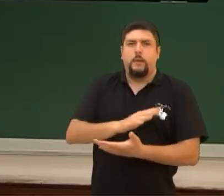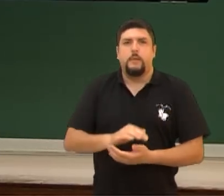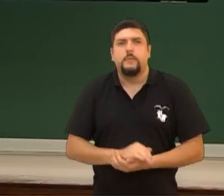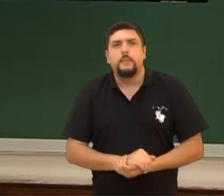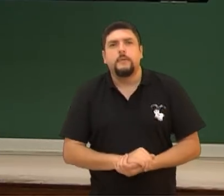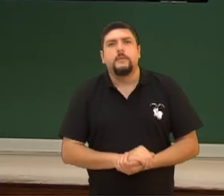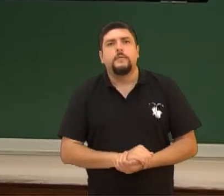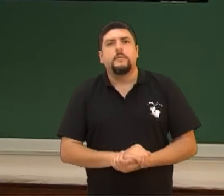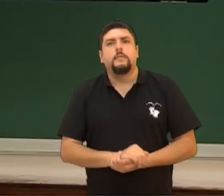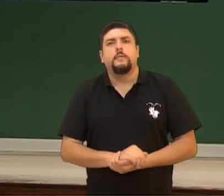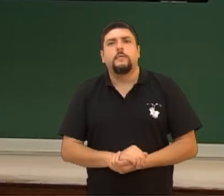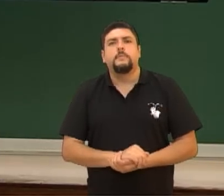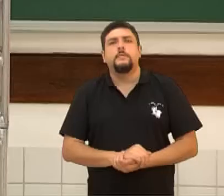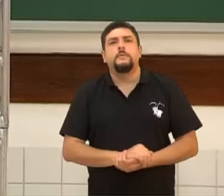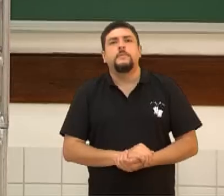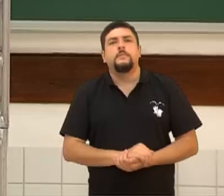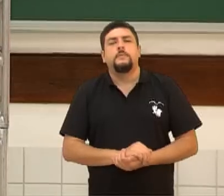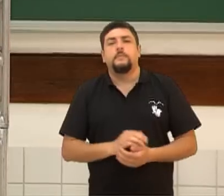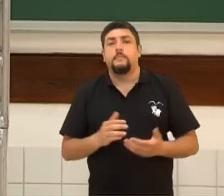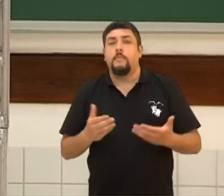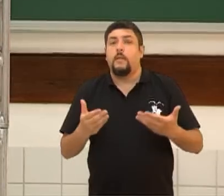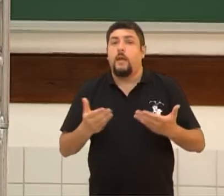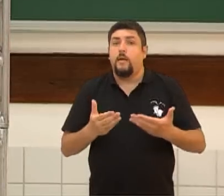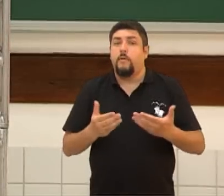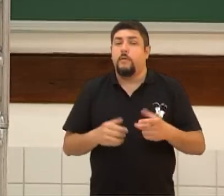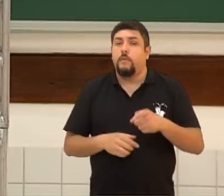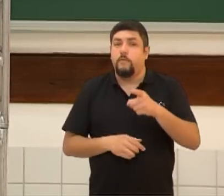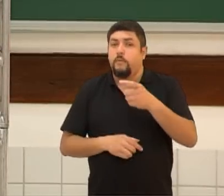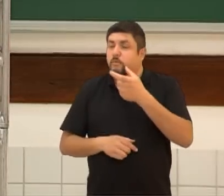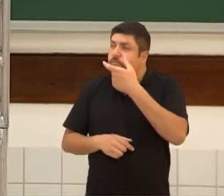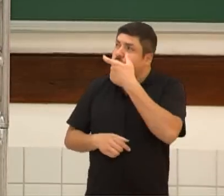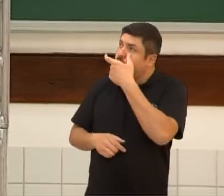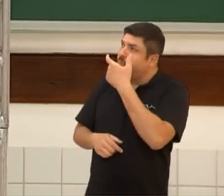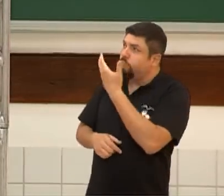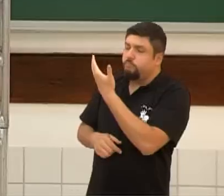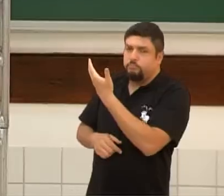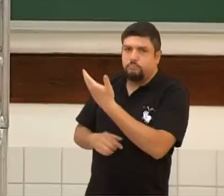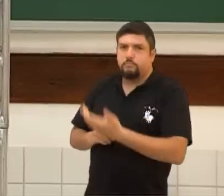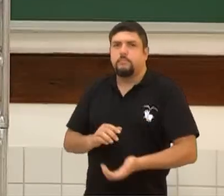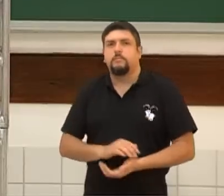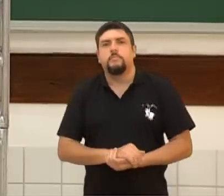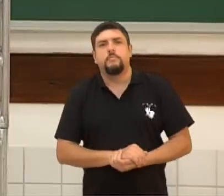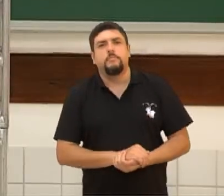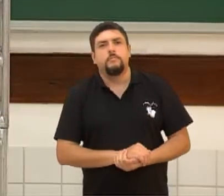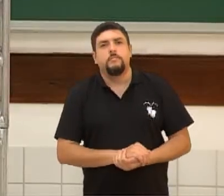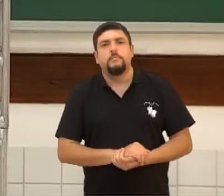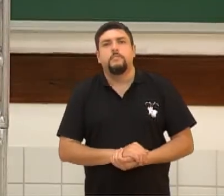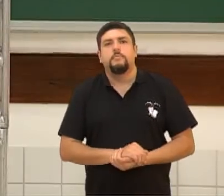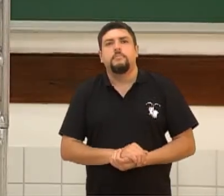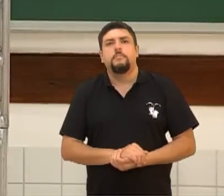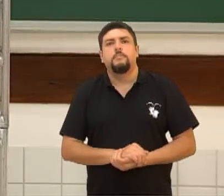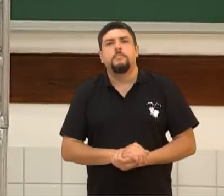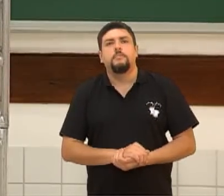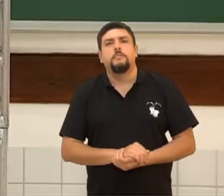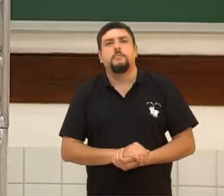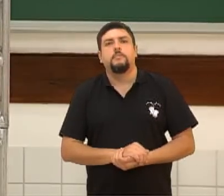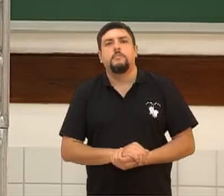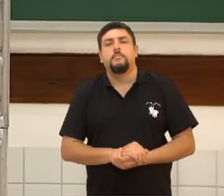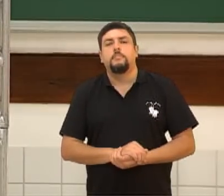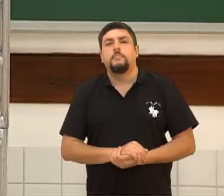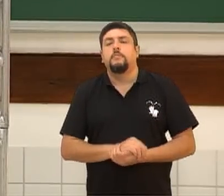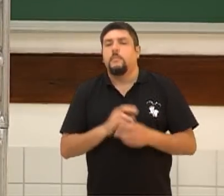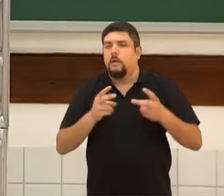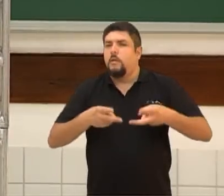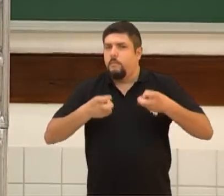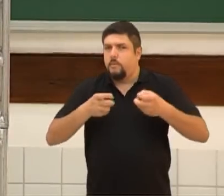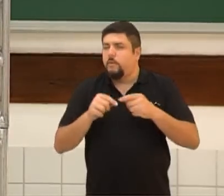Bacana? Então, agora eu quero que você observe um novo gráfico aqui comigo, tá? Preste atenção nas